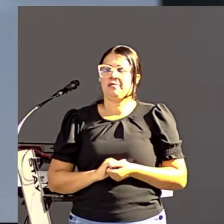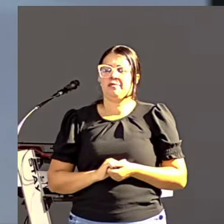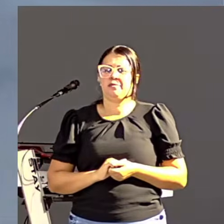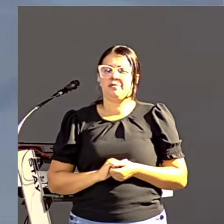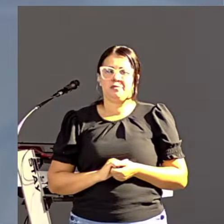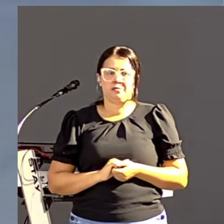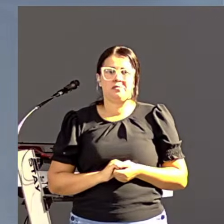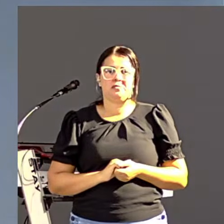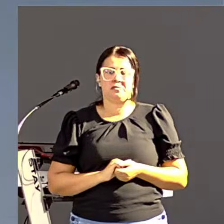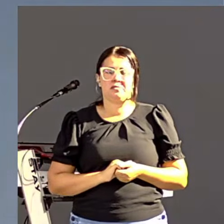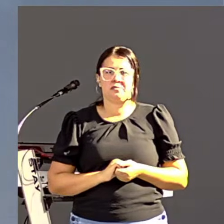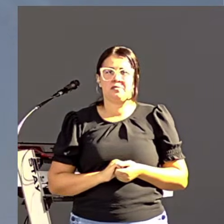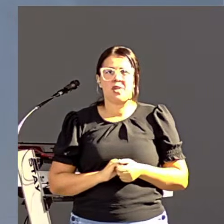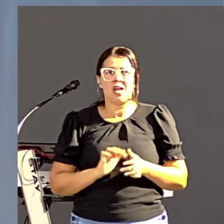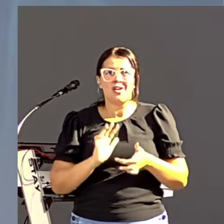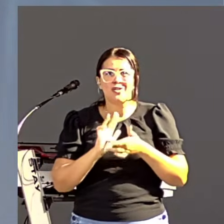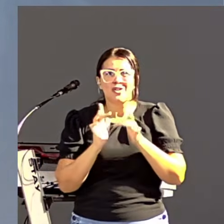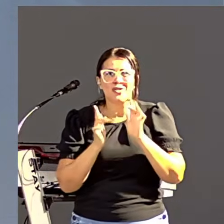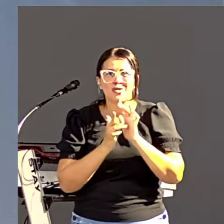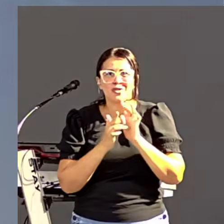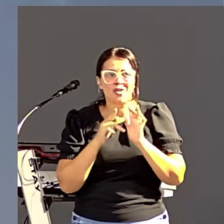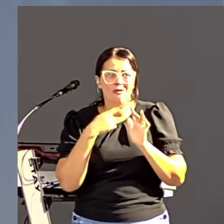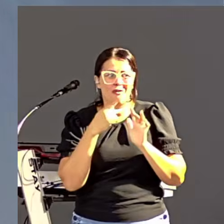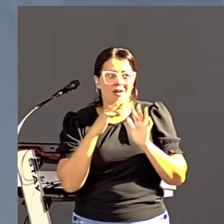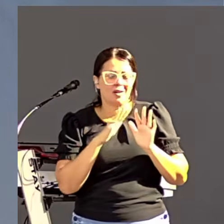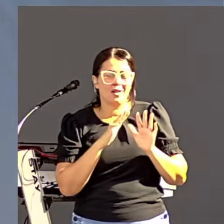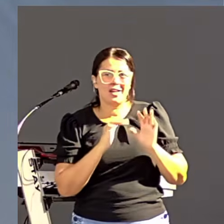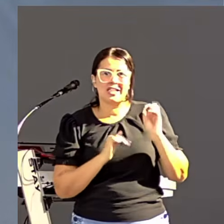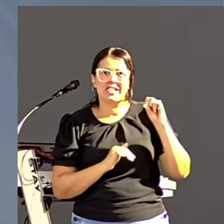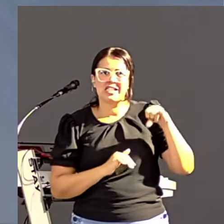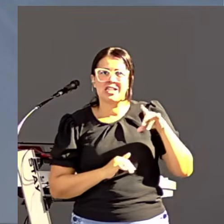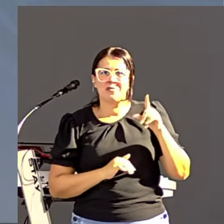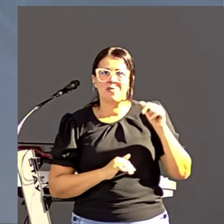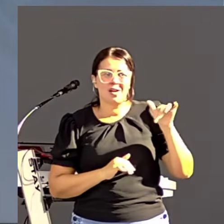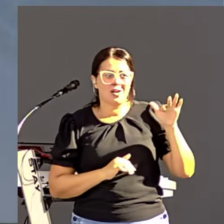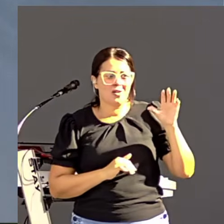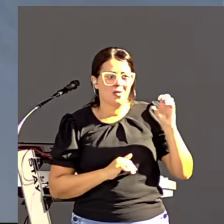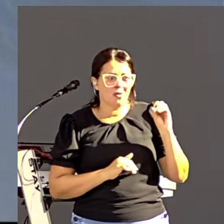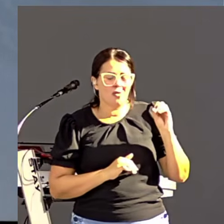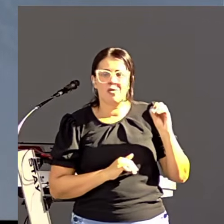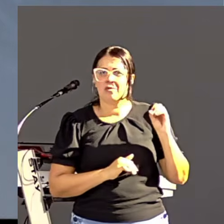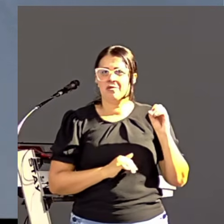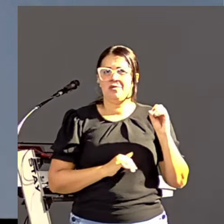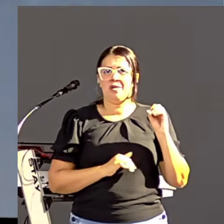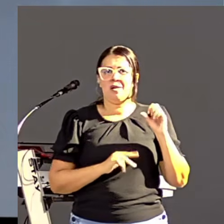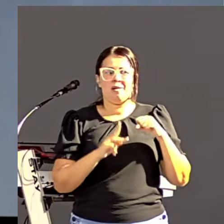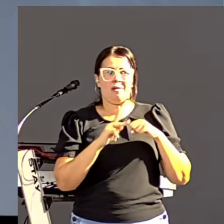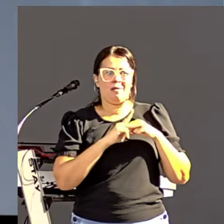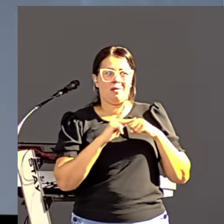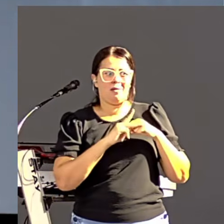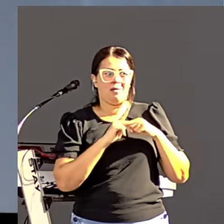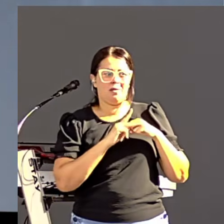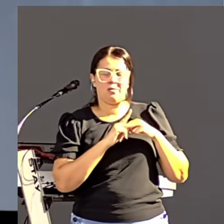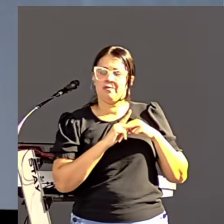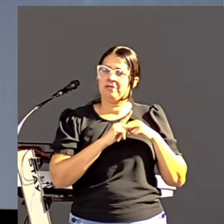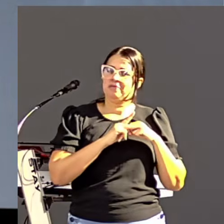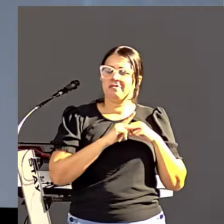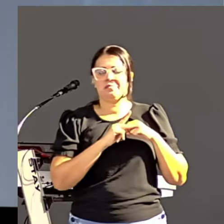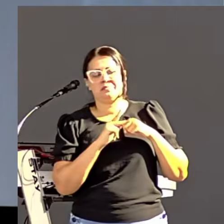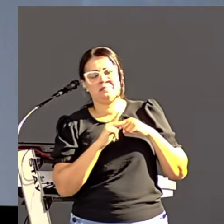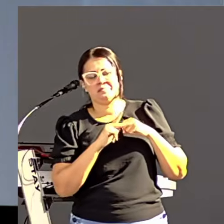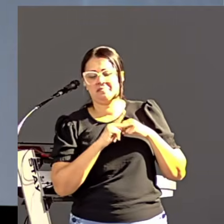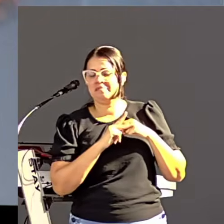Interessante que nesse momento Jesus não chama de Simão, né? Nesse momento Jesus o chama de Pedro e diz assim para ele: Pedro,